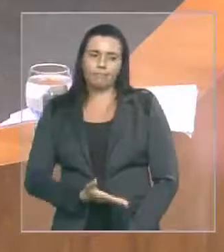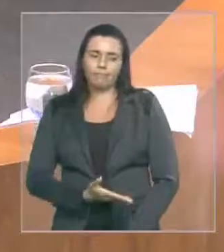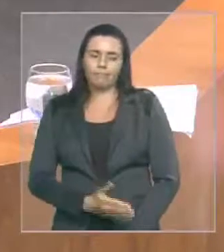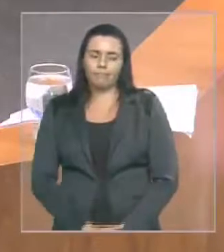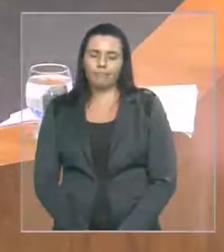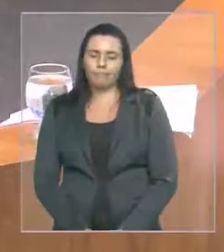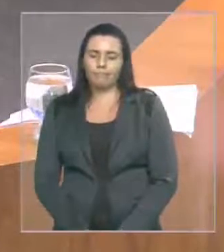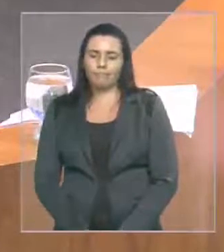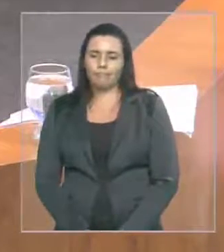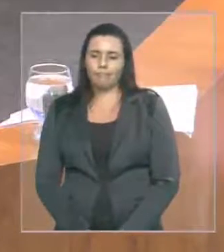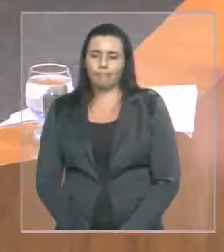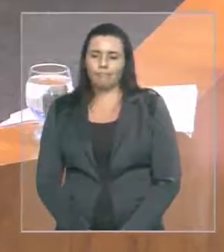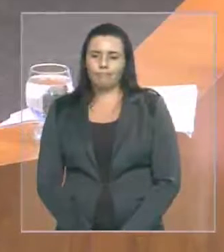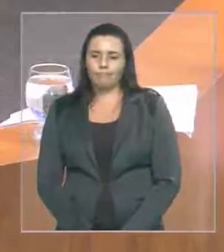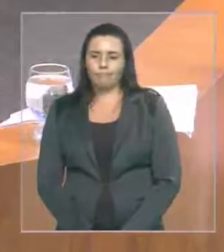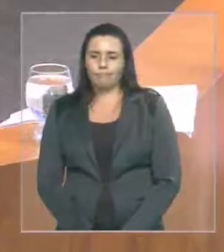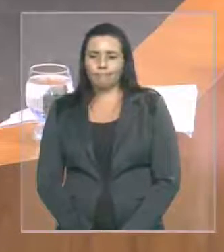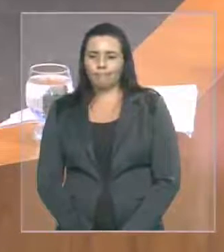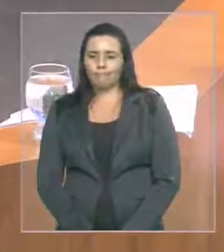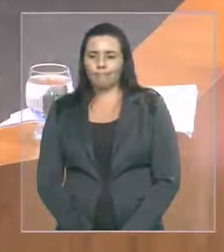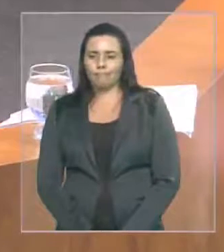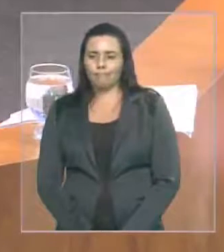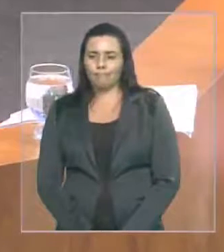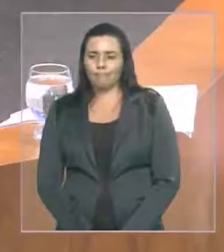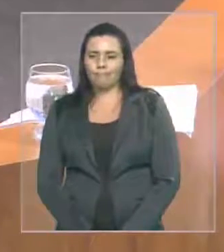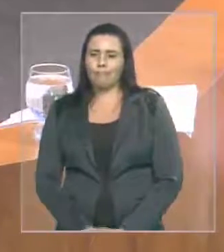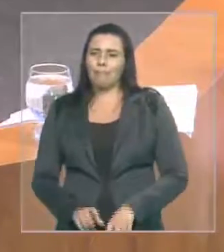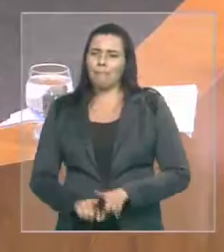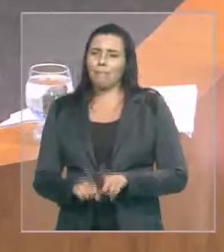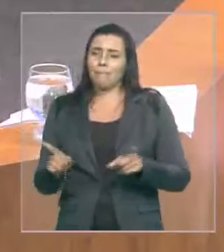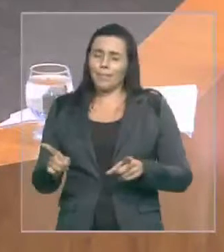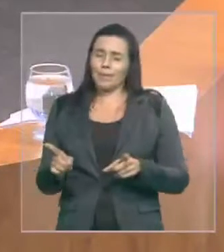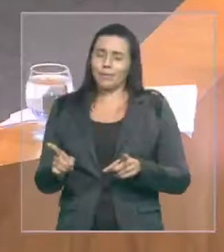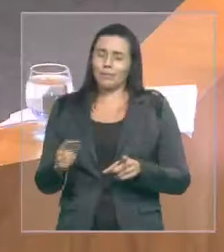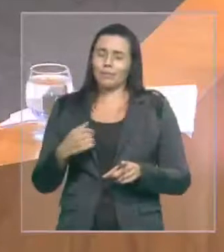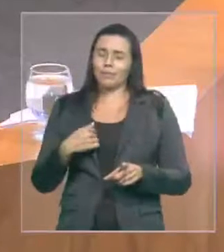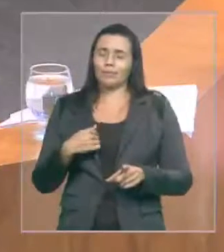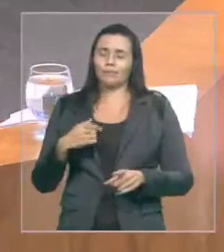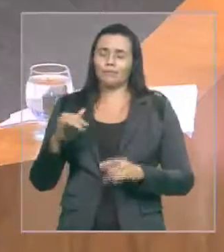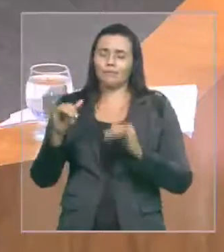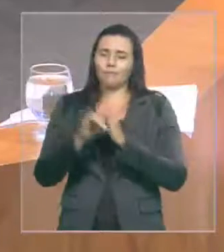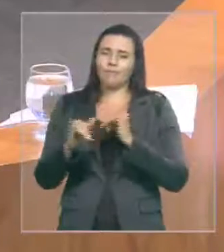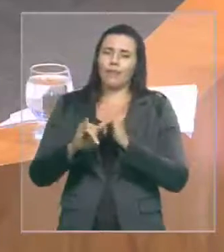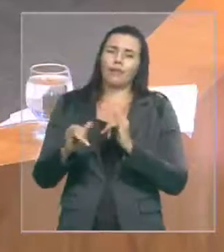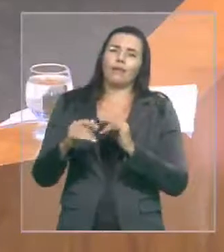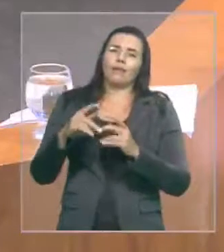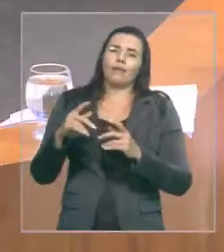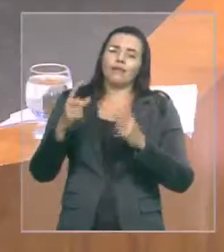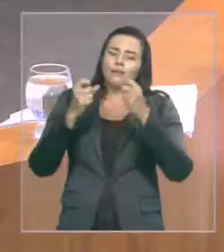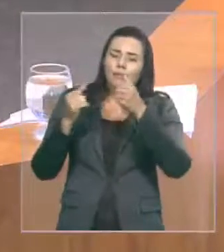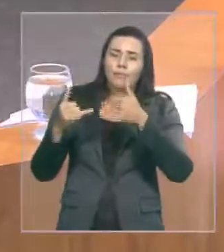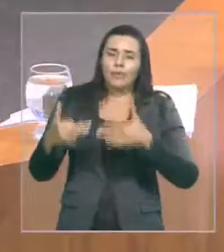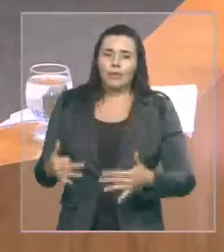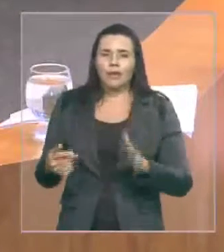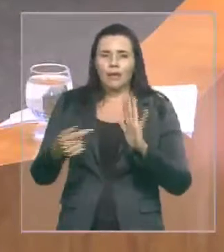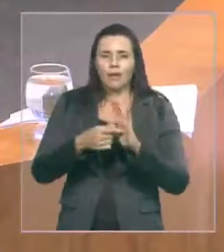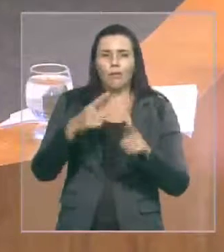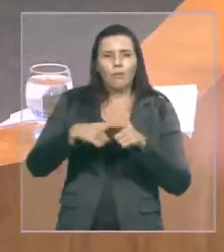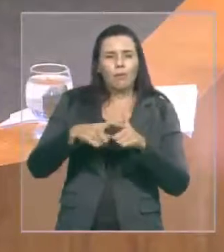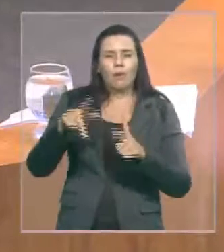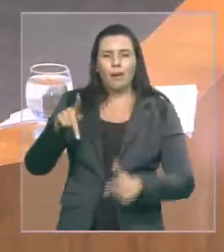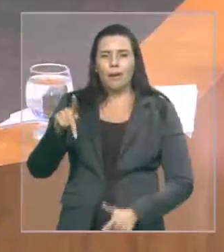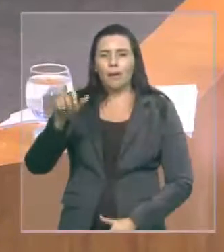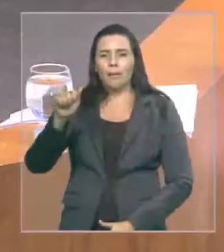Mas, para falar da parestesia que ataca Vossa Excelência, leia, acompanhe na